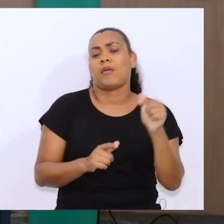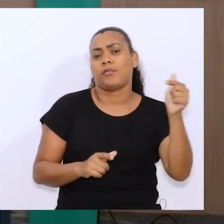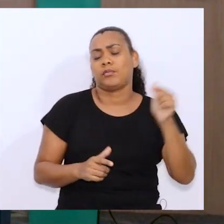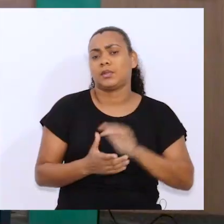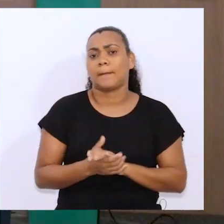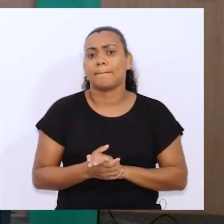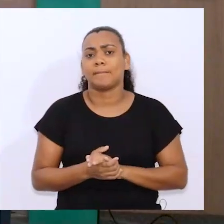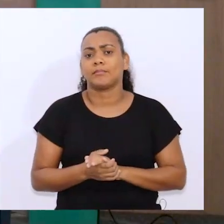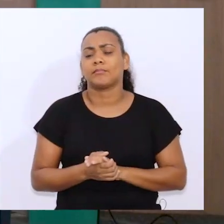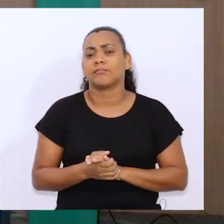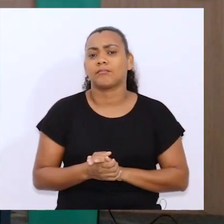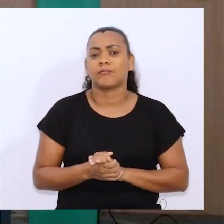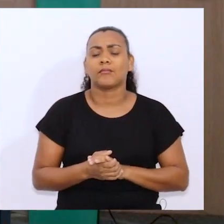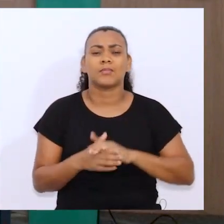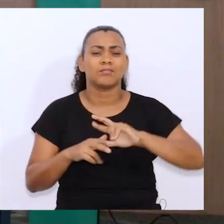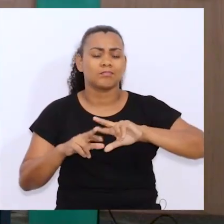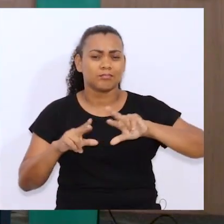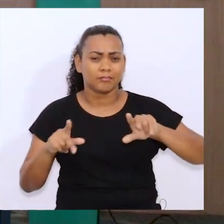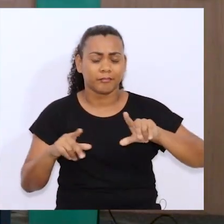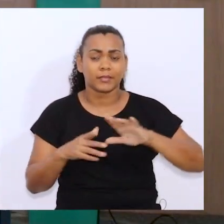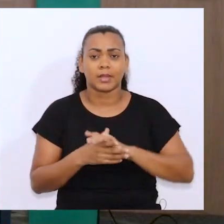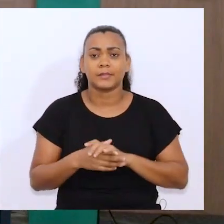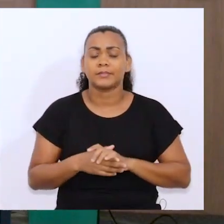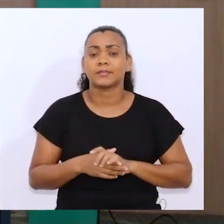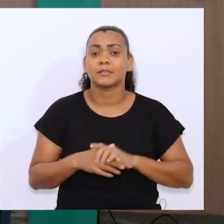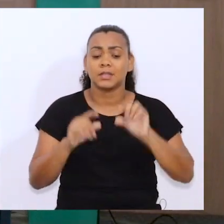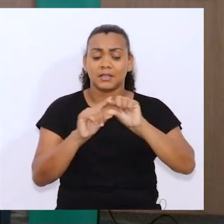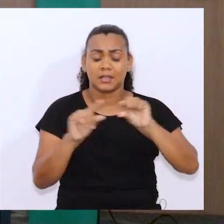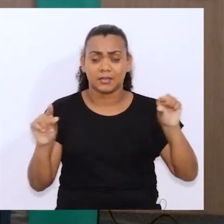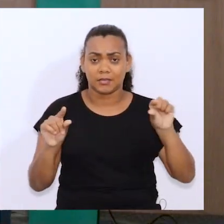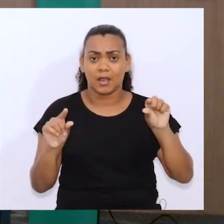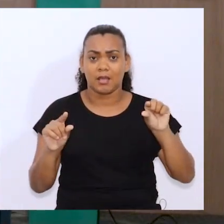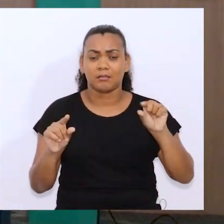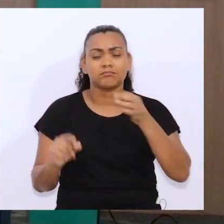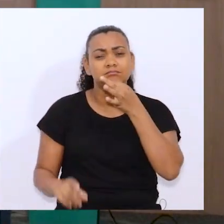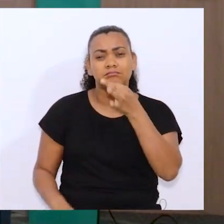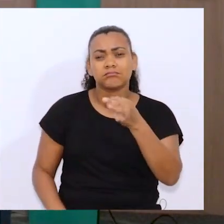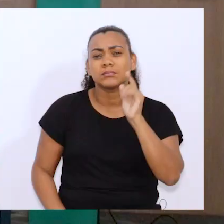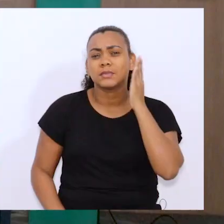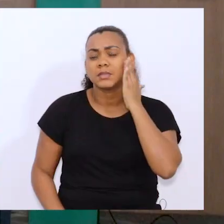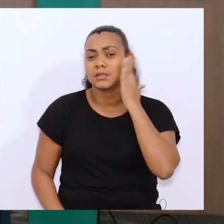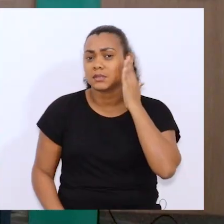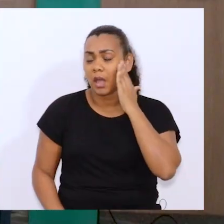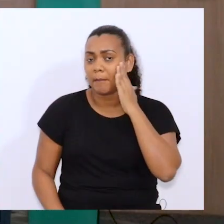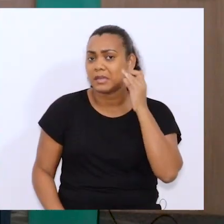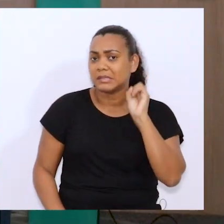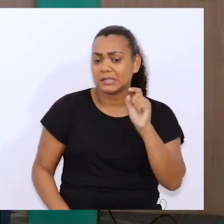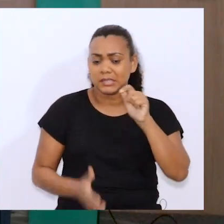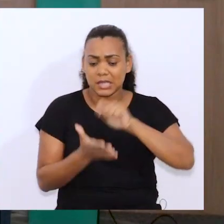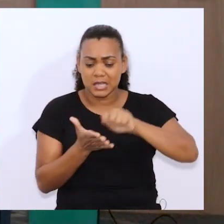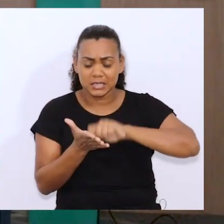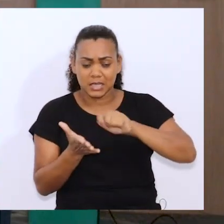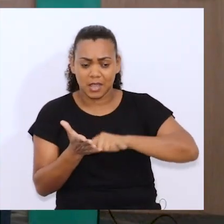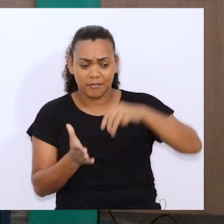Mas, porém, todavia, contudo. Então, nas frases, a dica para sabermos se vamos